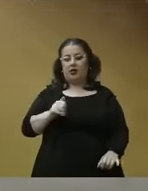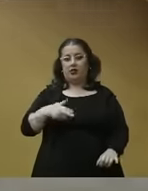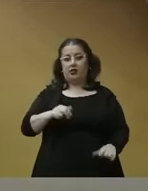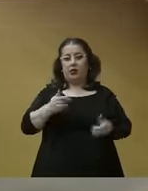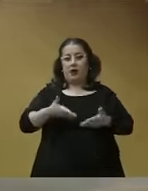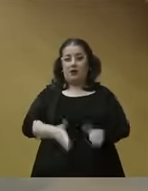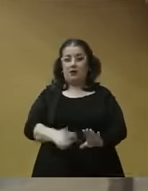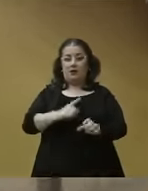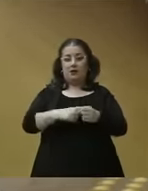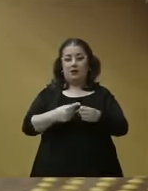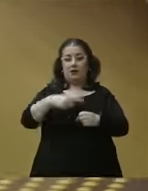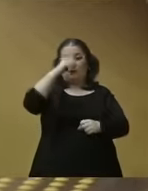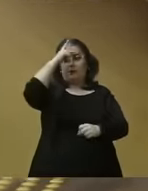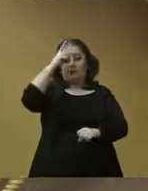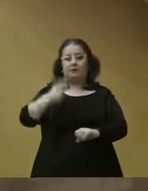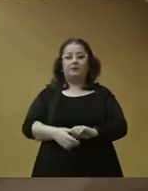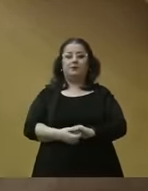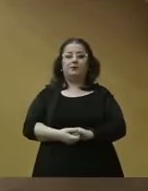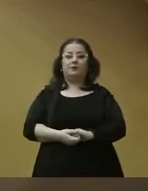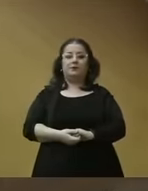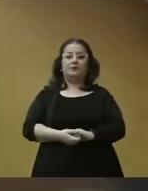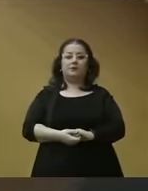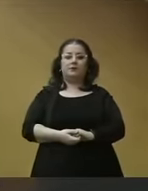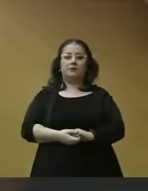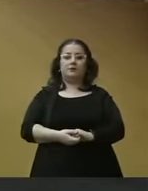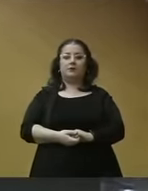de Pelotas.